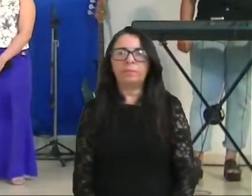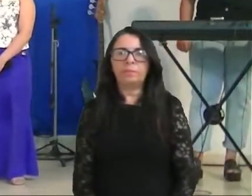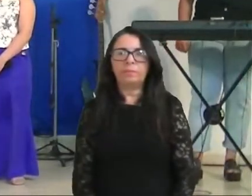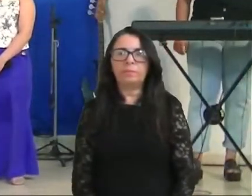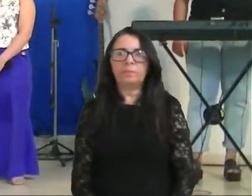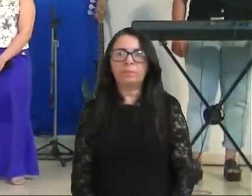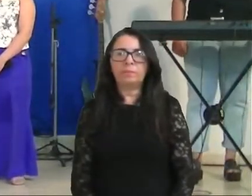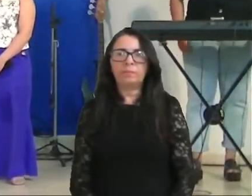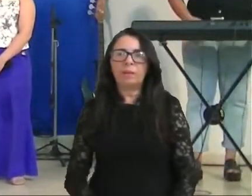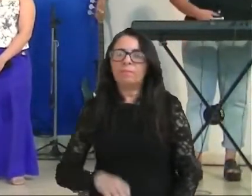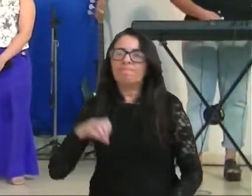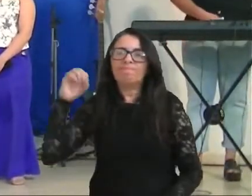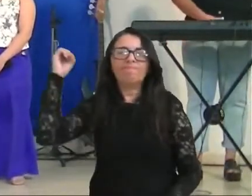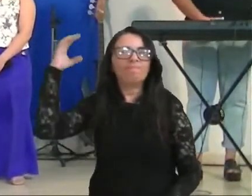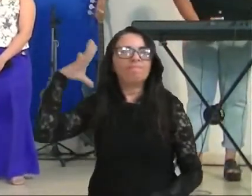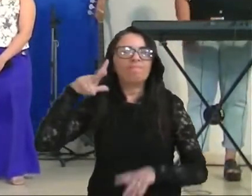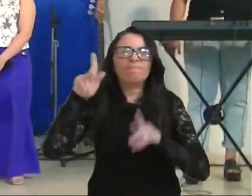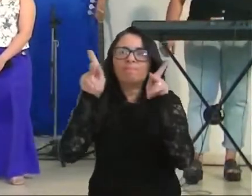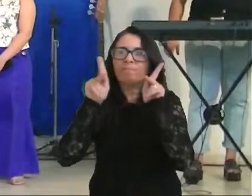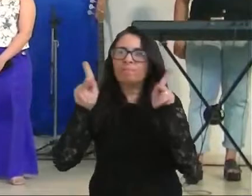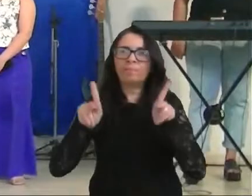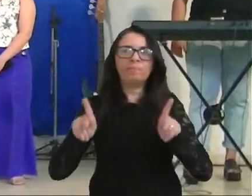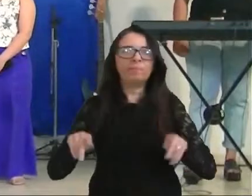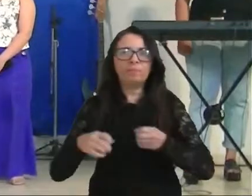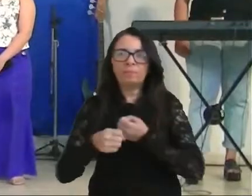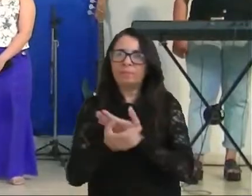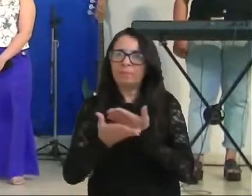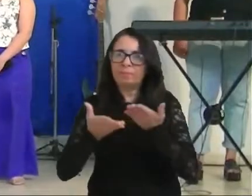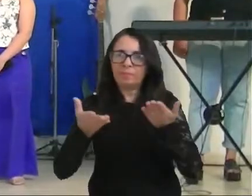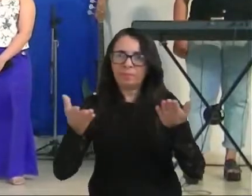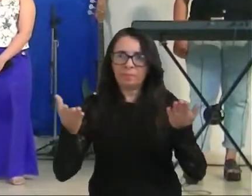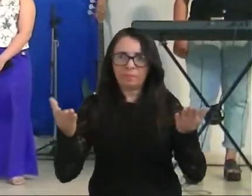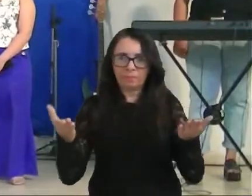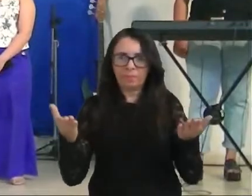Graça e paz a todos, boa noite.